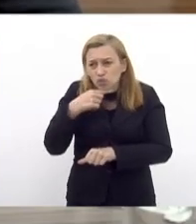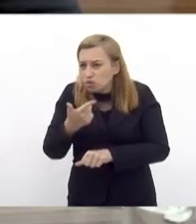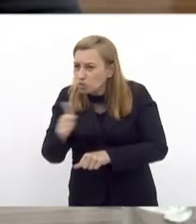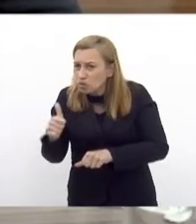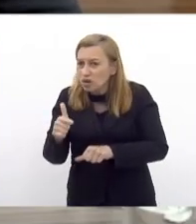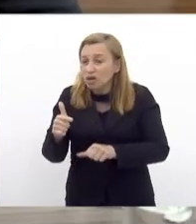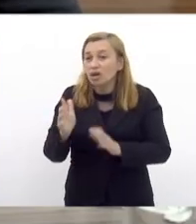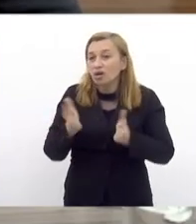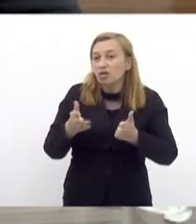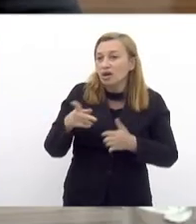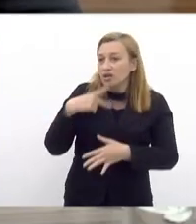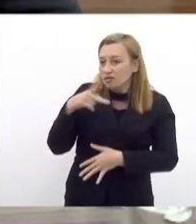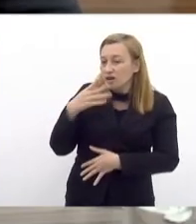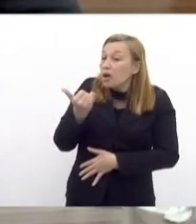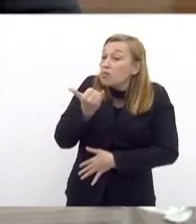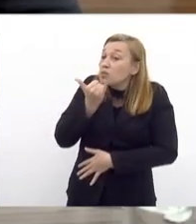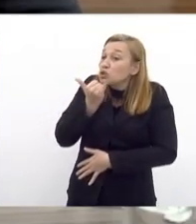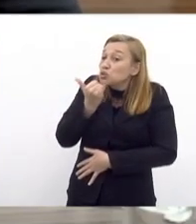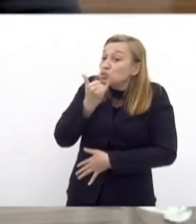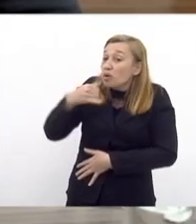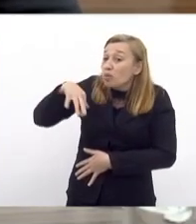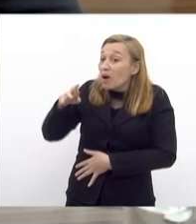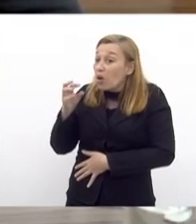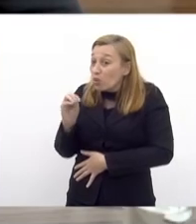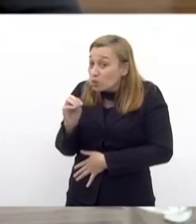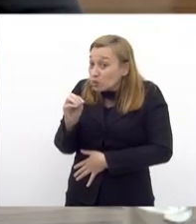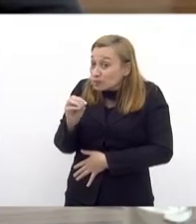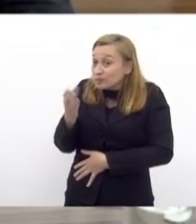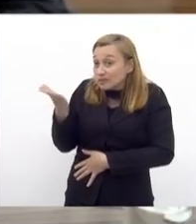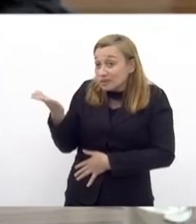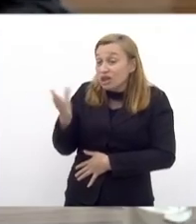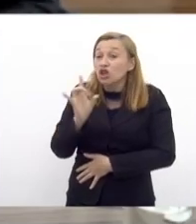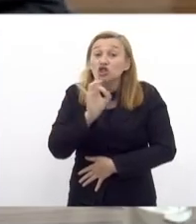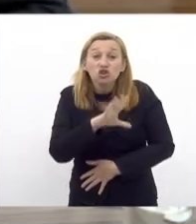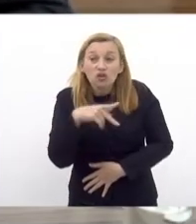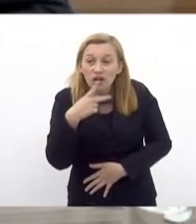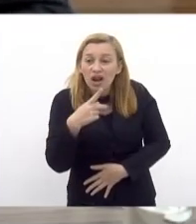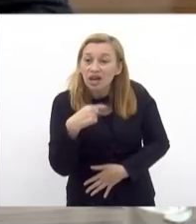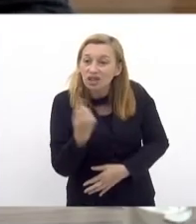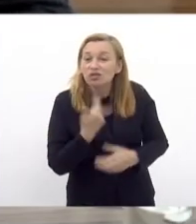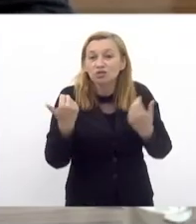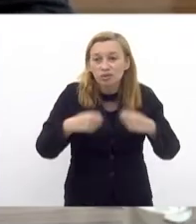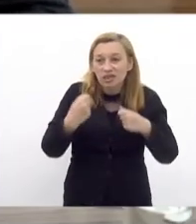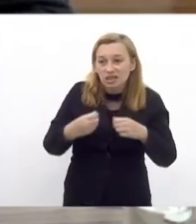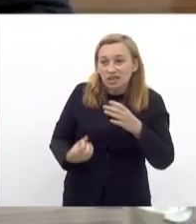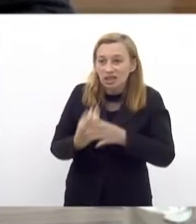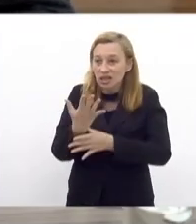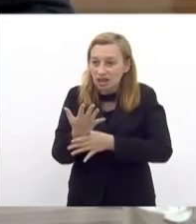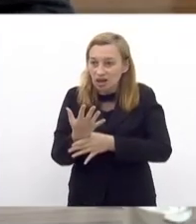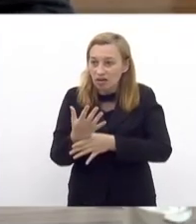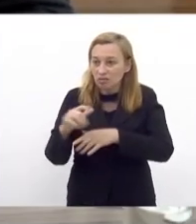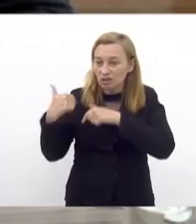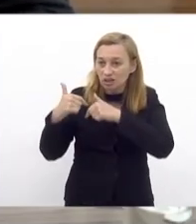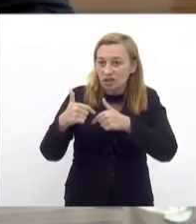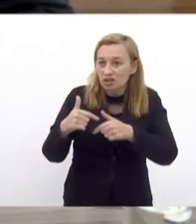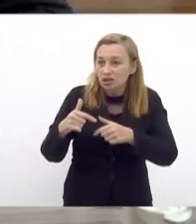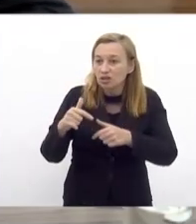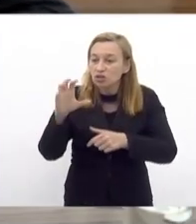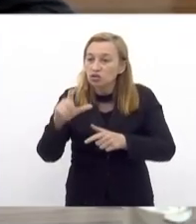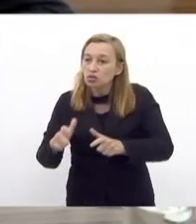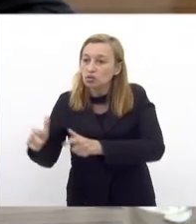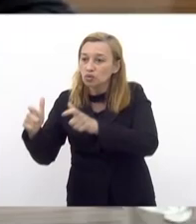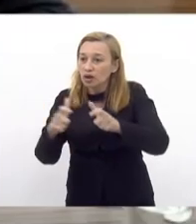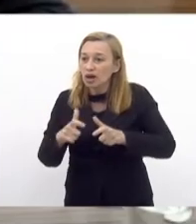Vou passar a palavra aqui, já peço desculpa ao Mauro. Não, só dizer que a gente precisa criar uma tradição regional. Quer dizer, por que